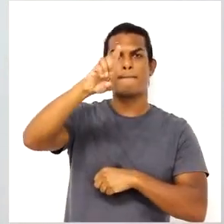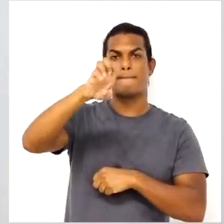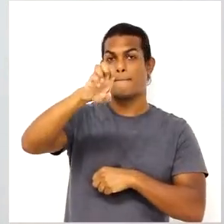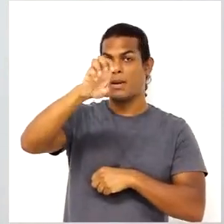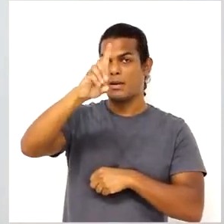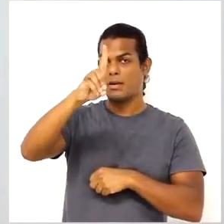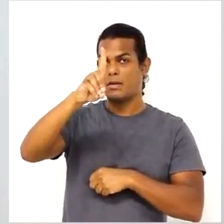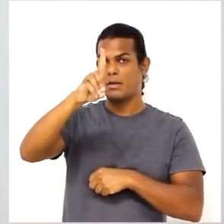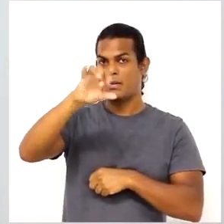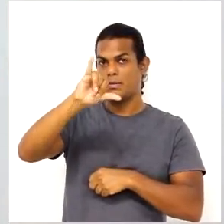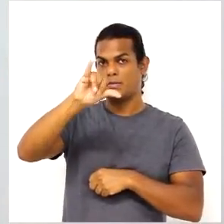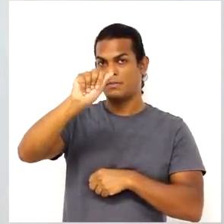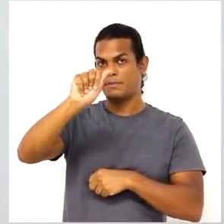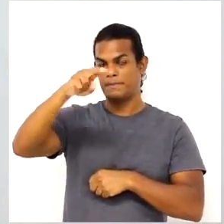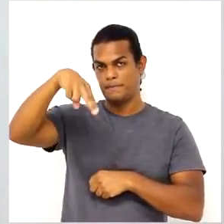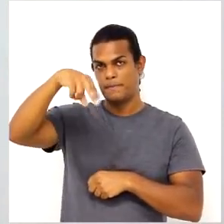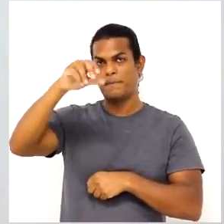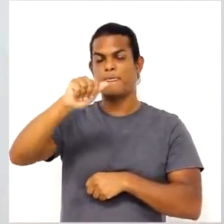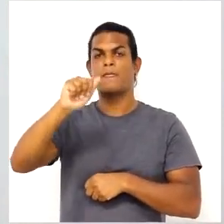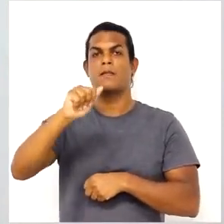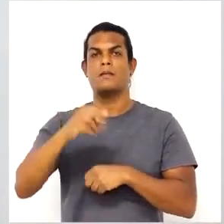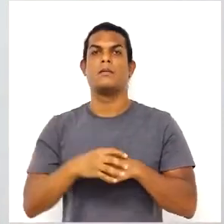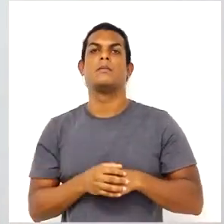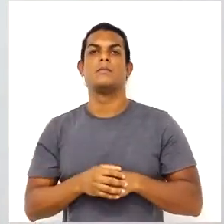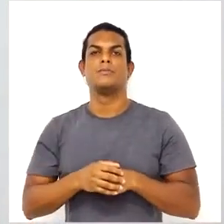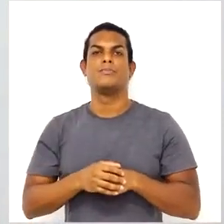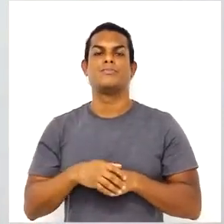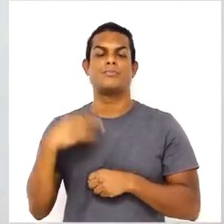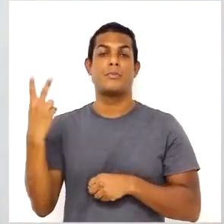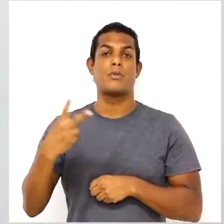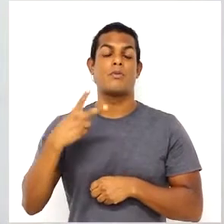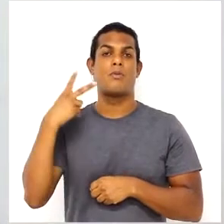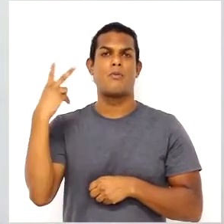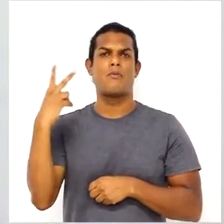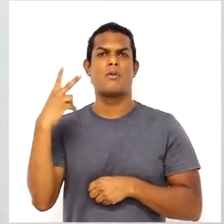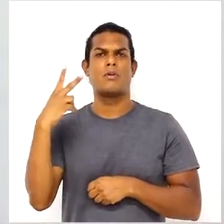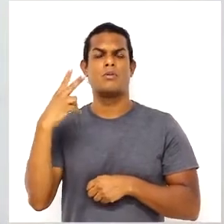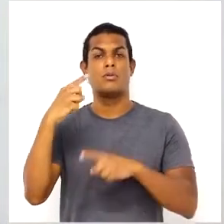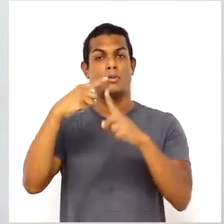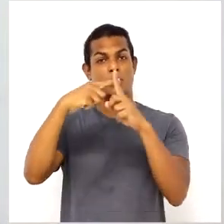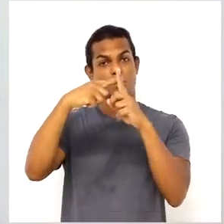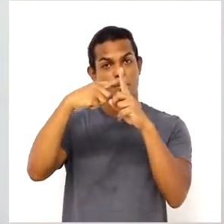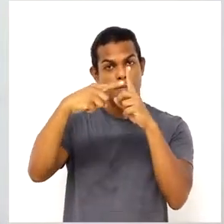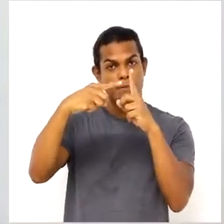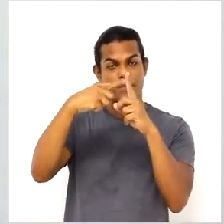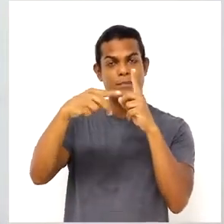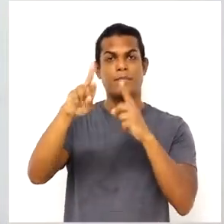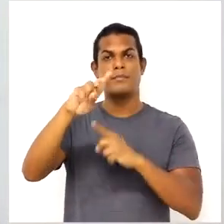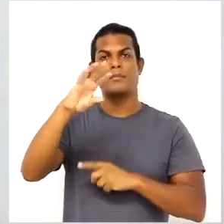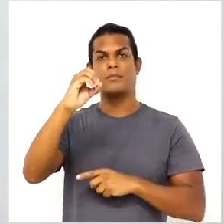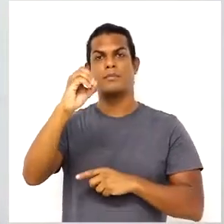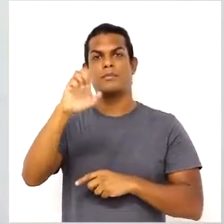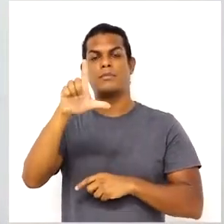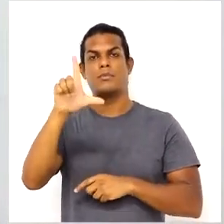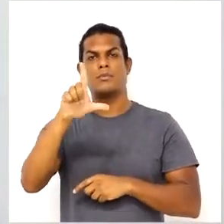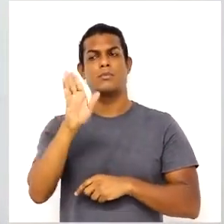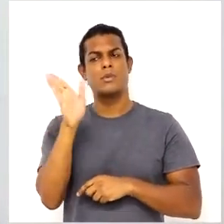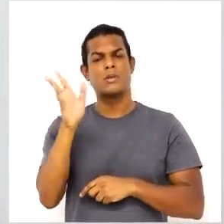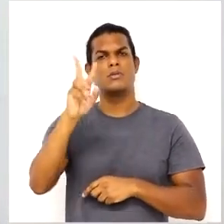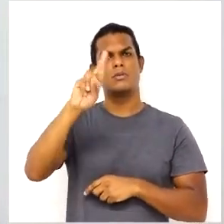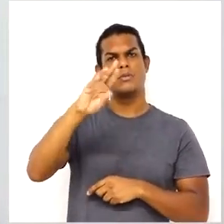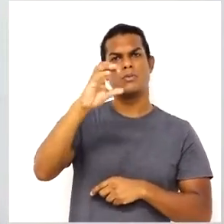valor localizado na metade do rol. O rol são dados em ordem.